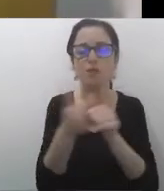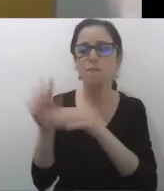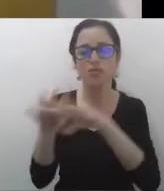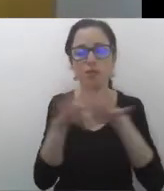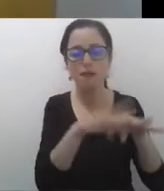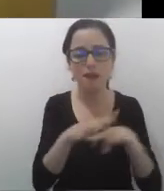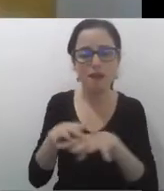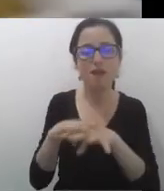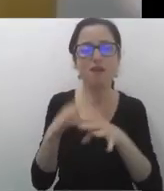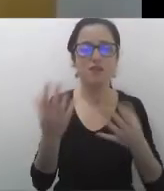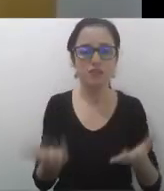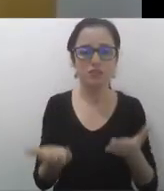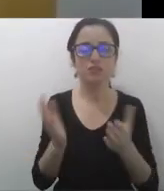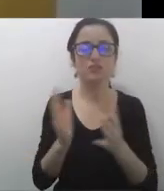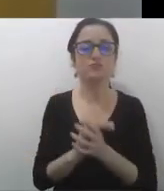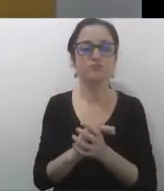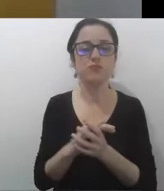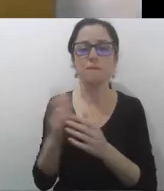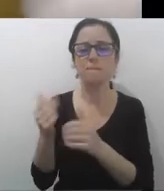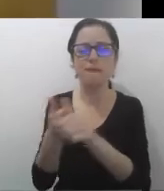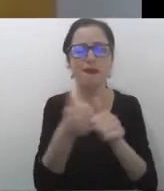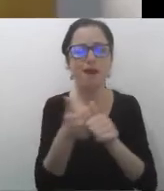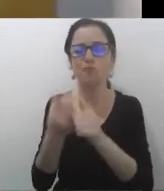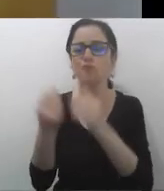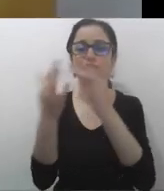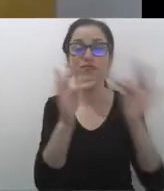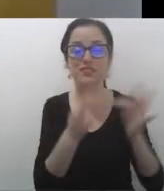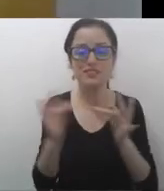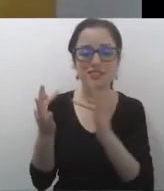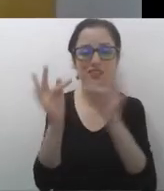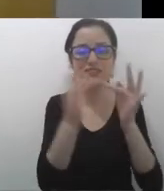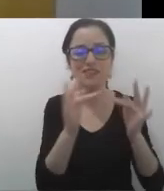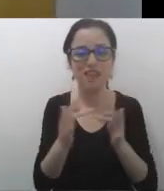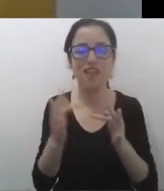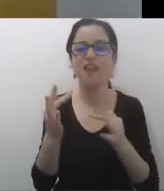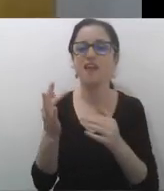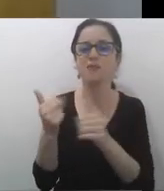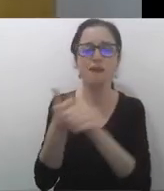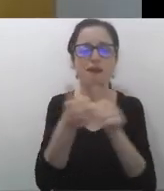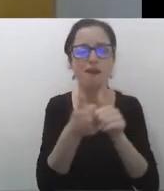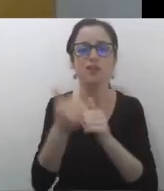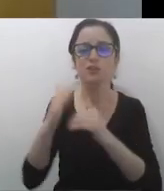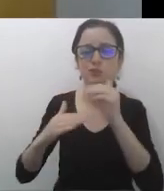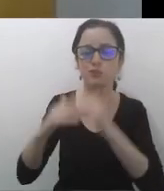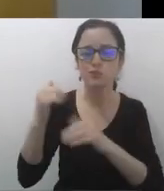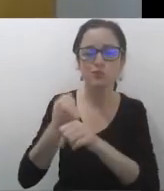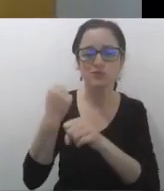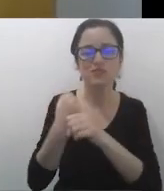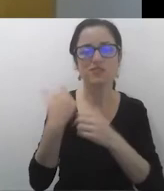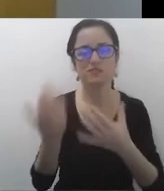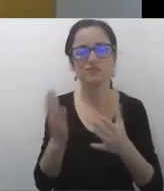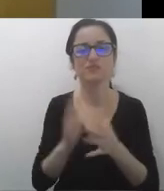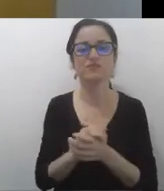próximos dos matemáticos, fossem muito próximos dos físicos, fossem construtores,